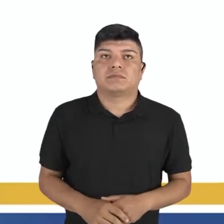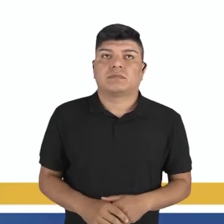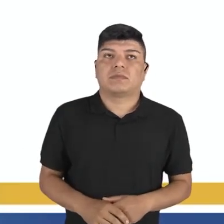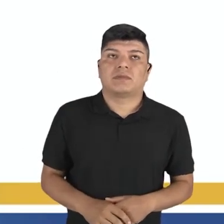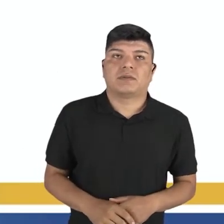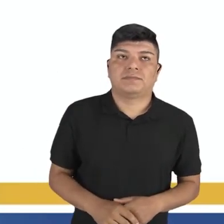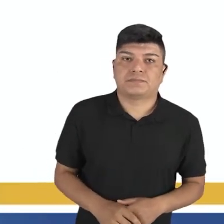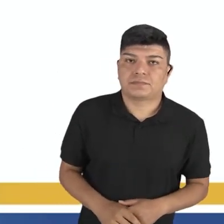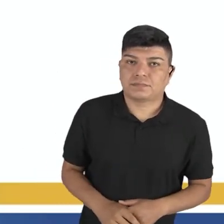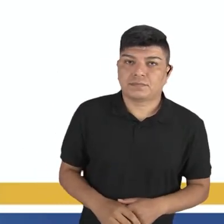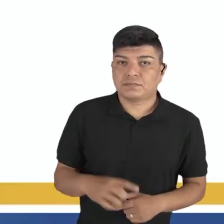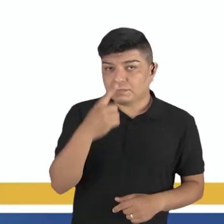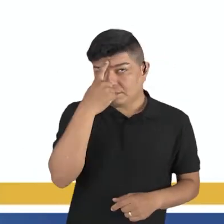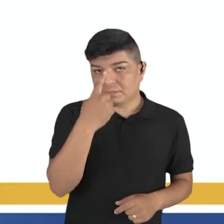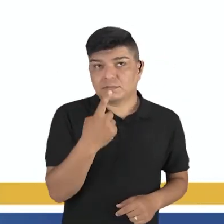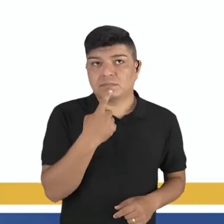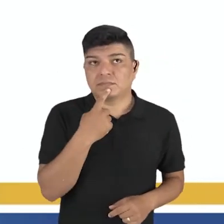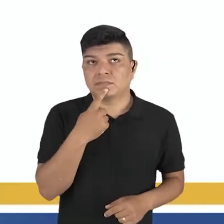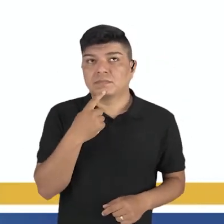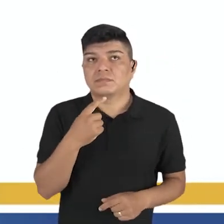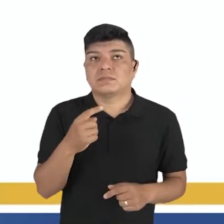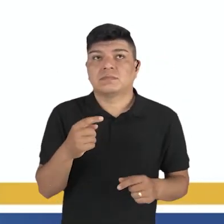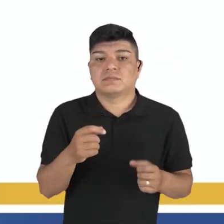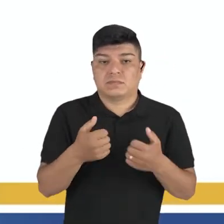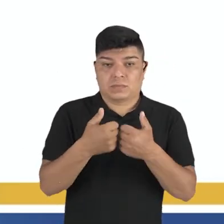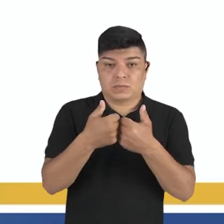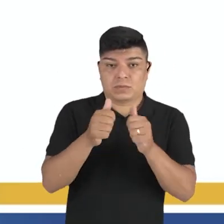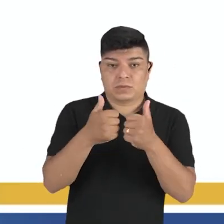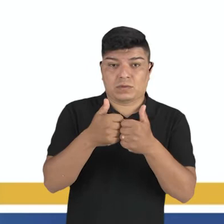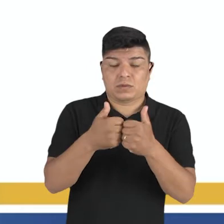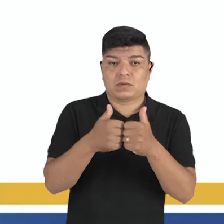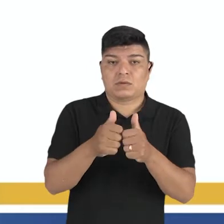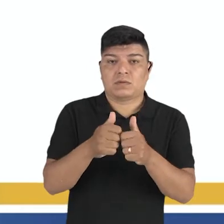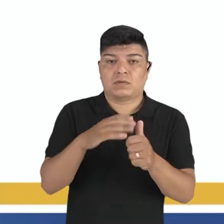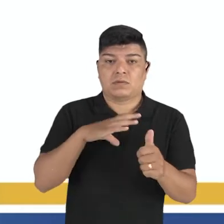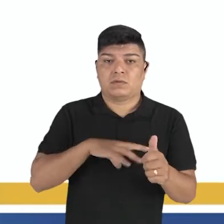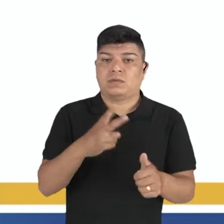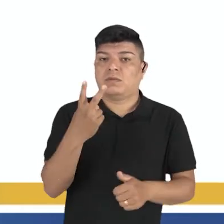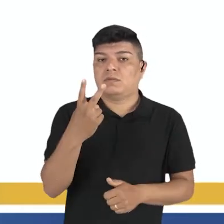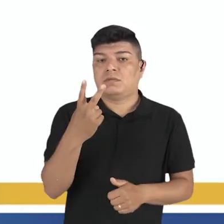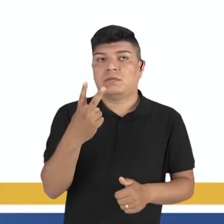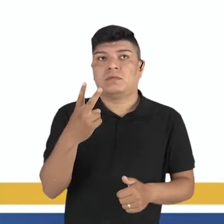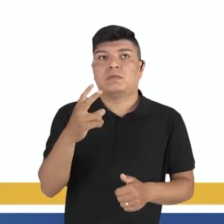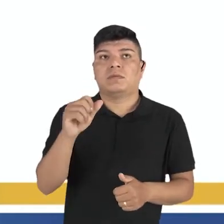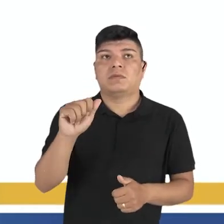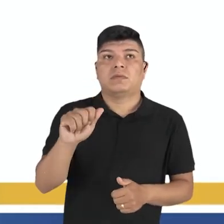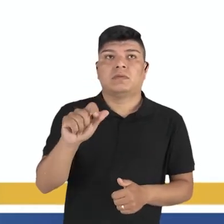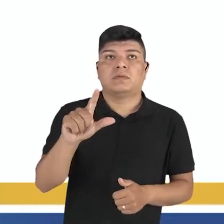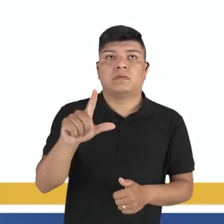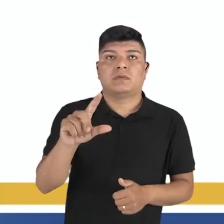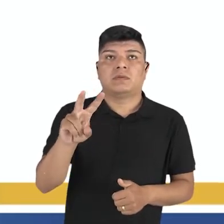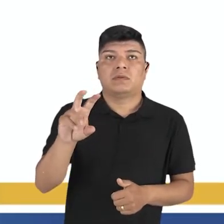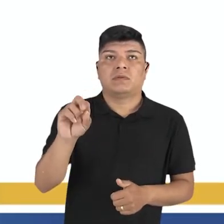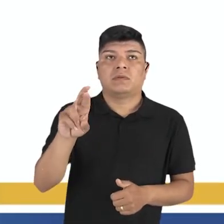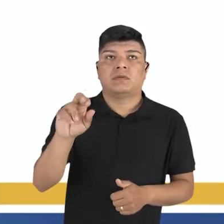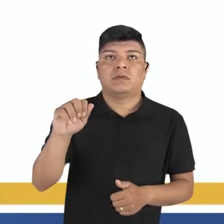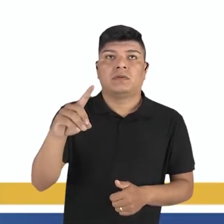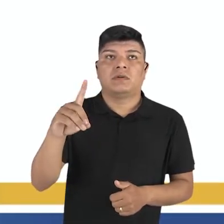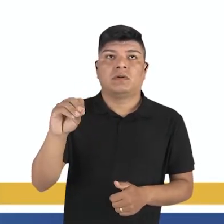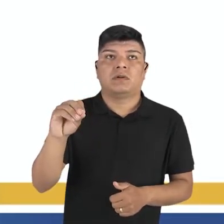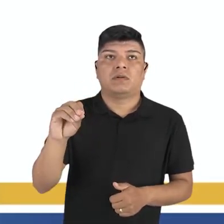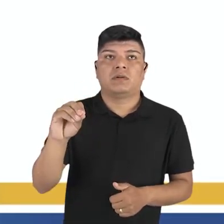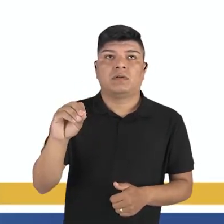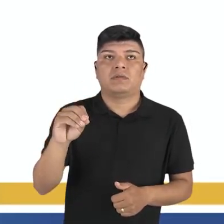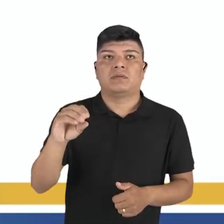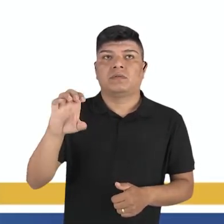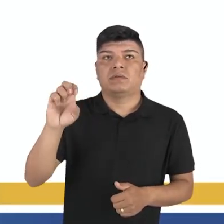Bom, esta figura representa o percurso de um ônibus entre duas cidades. A Alvorada, que vai ser representada pela letra A, e Encanto, que